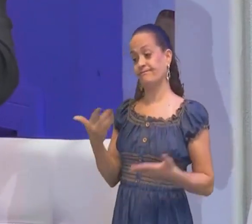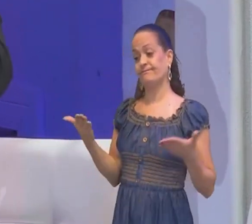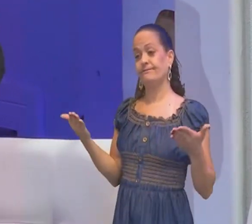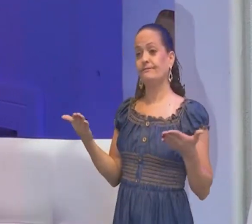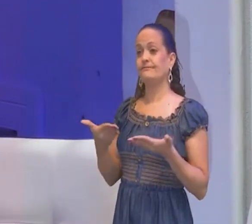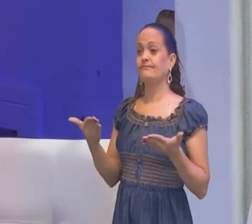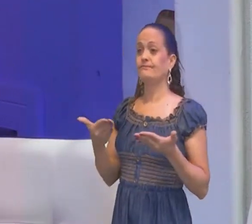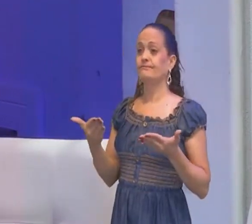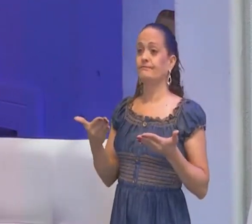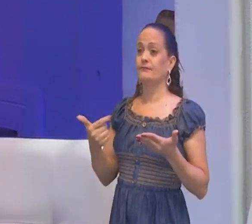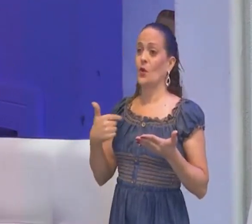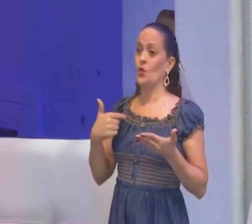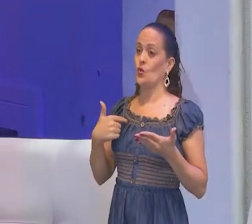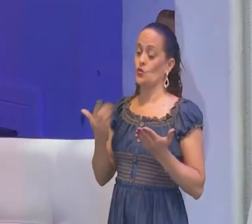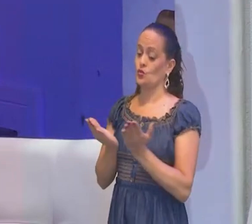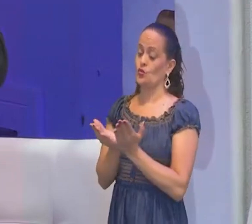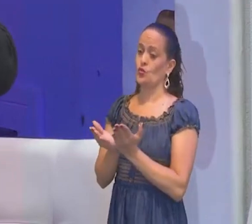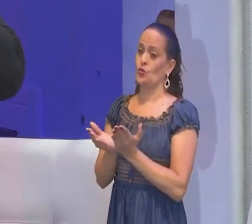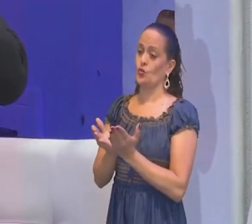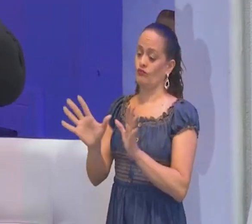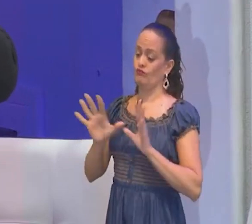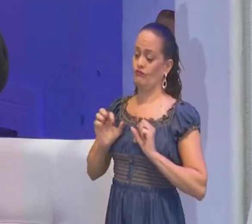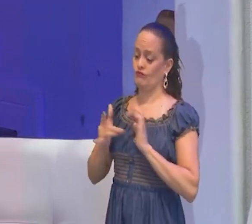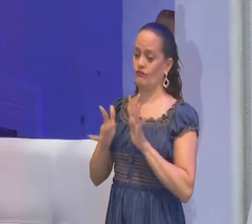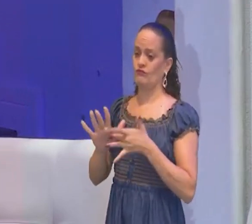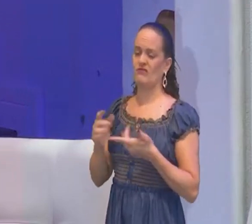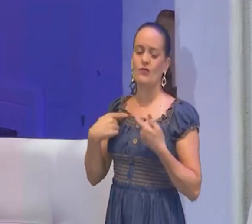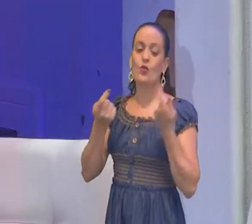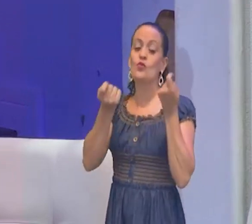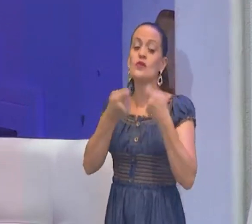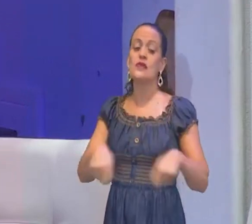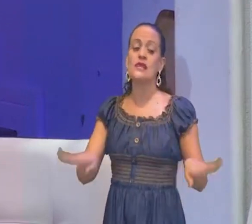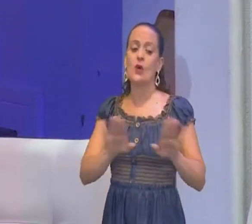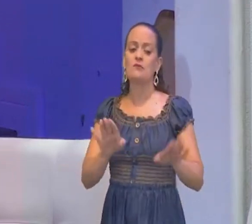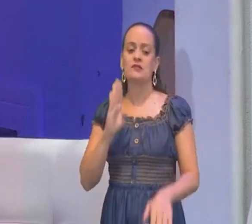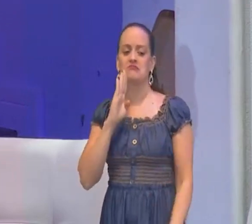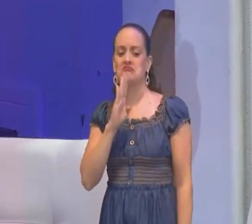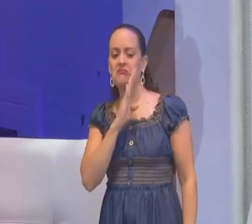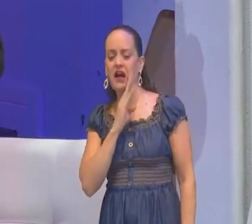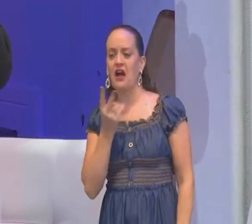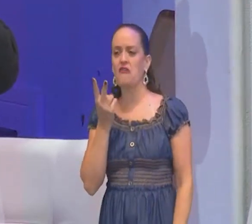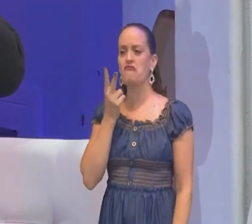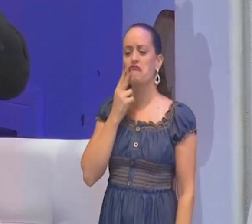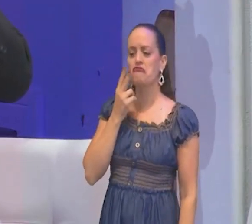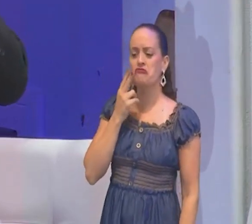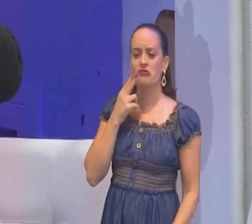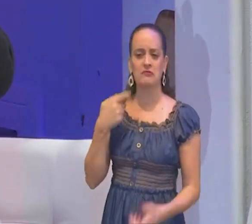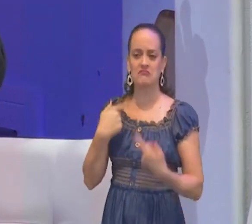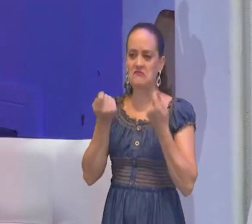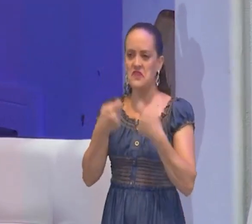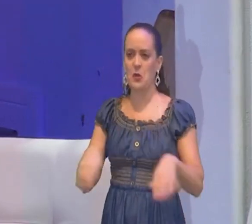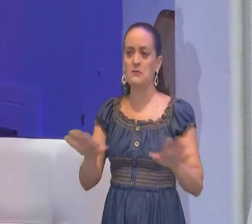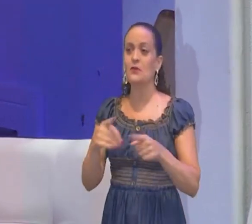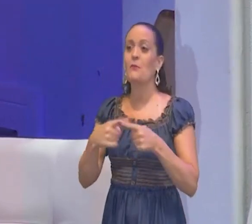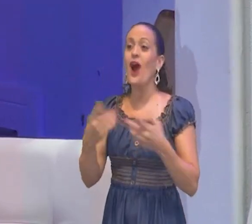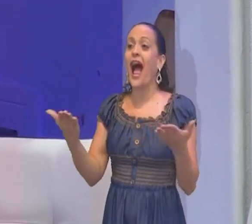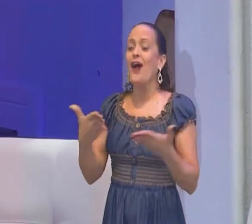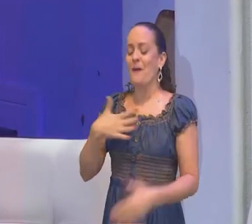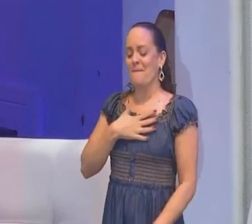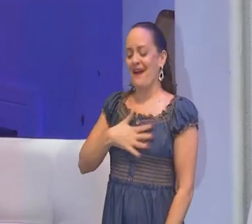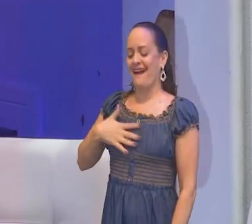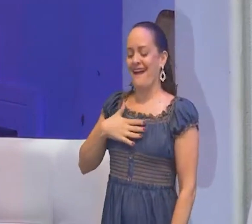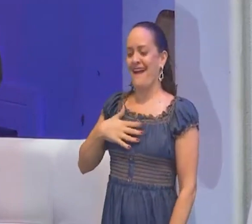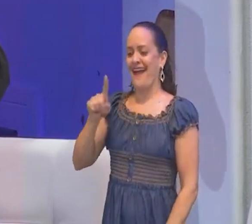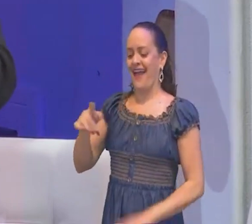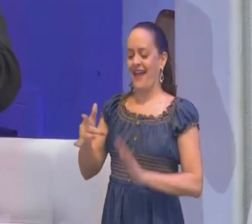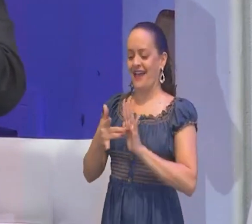me converti, eu não preciso mais de beber nem de fumar, porque eu encontrei prazer em Jesus. E diante disso,